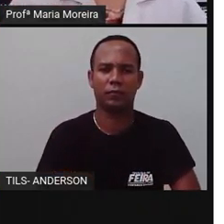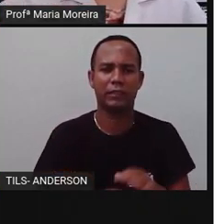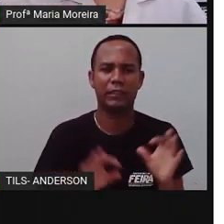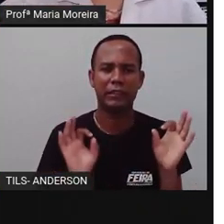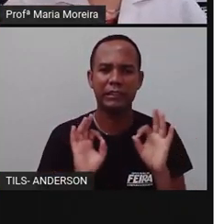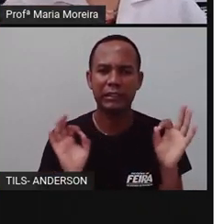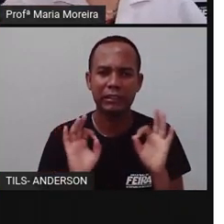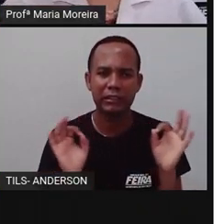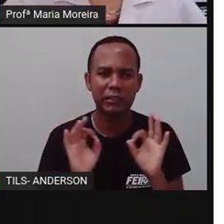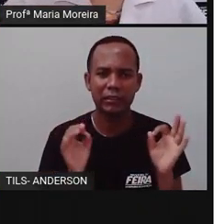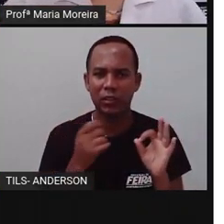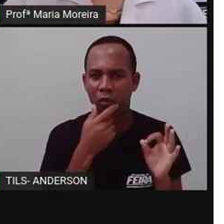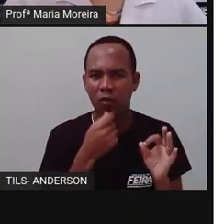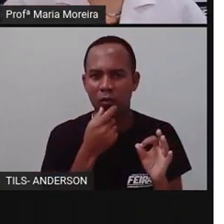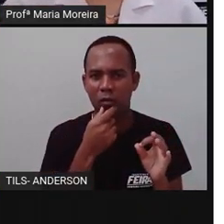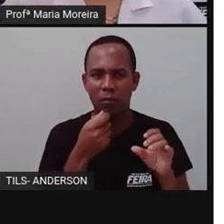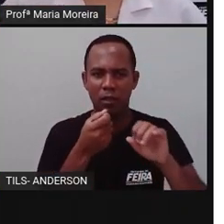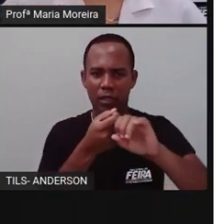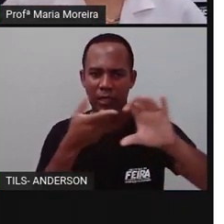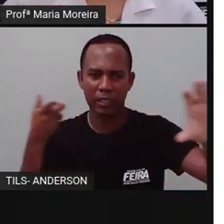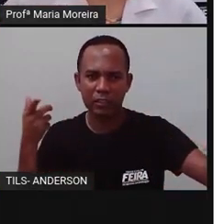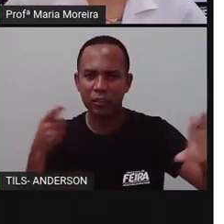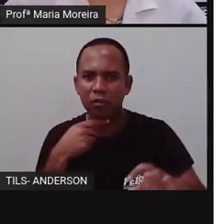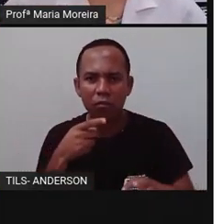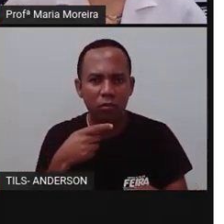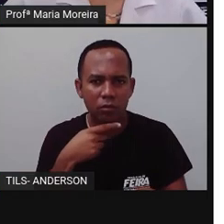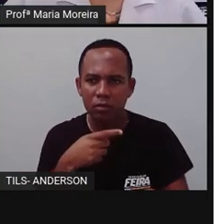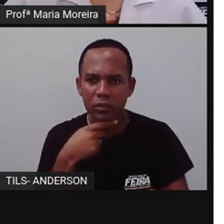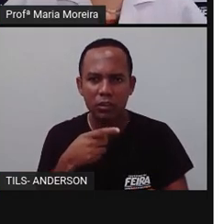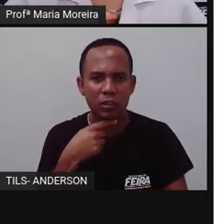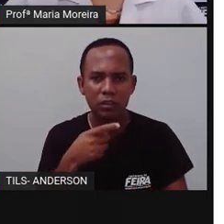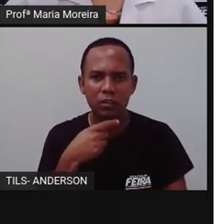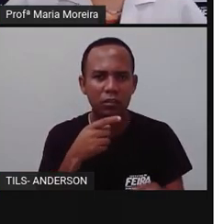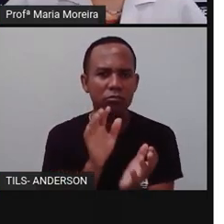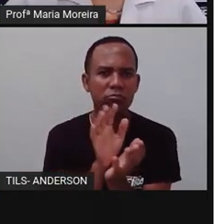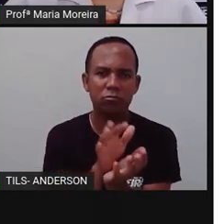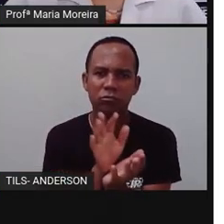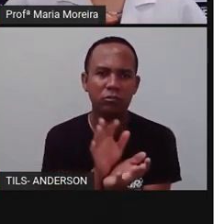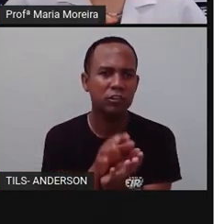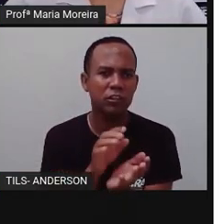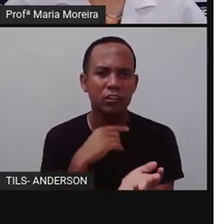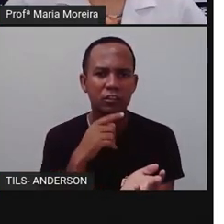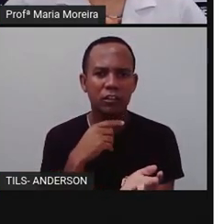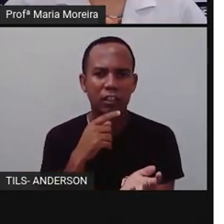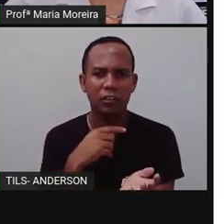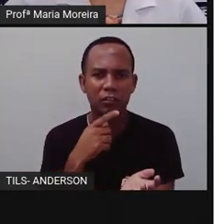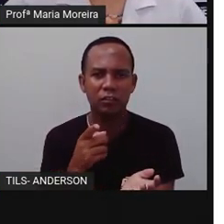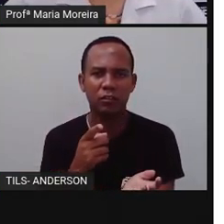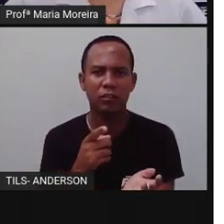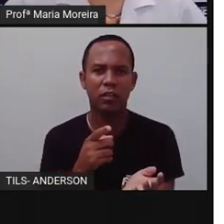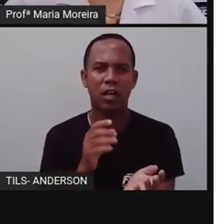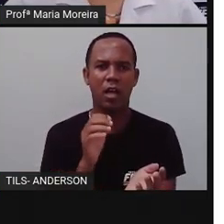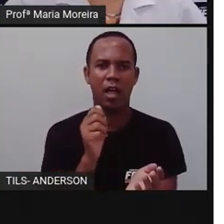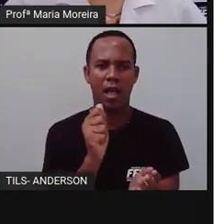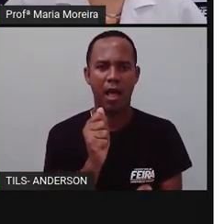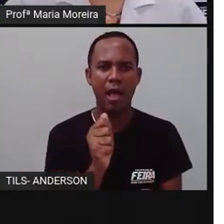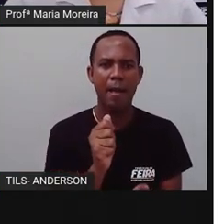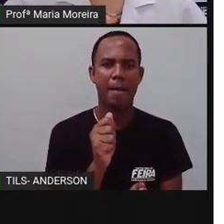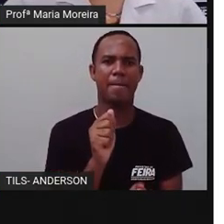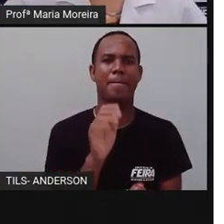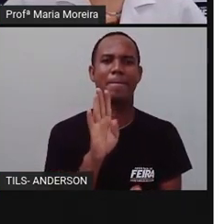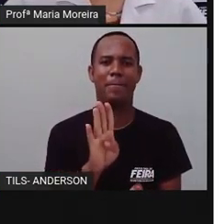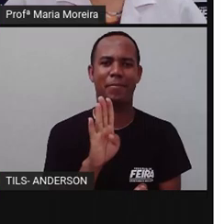Nenhum dos caçadores da aldeia tinha conseguido caçar crocodilo algum. Quando Abdu chegou no